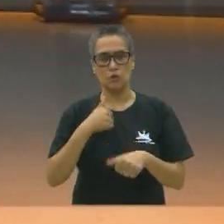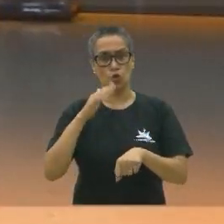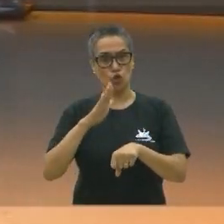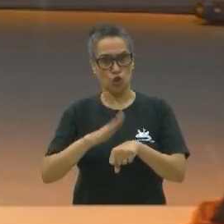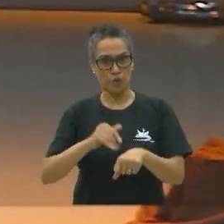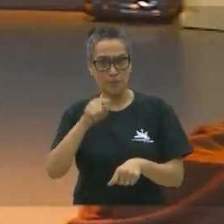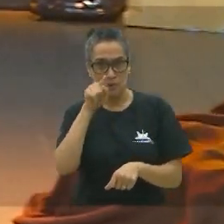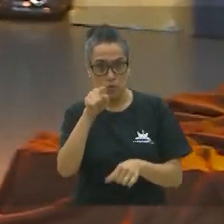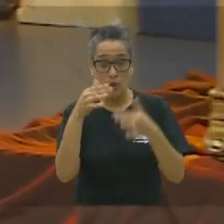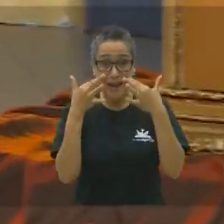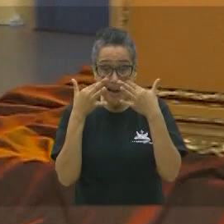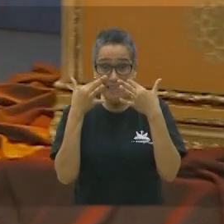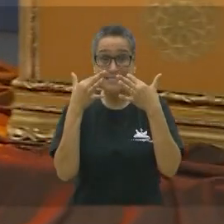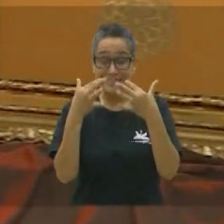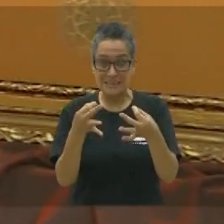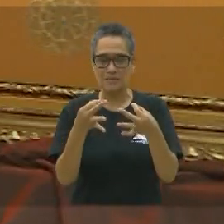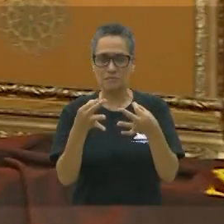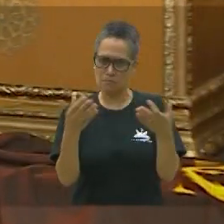chamando a sua atenção.